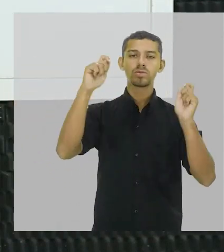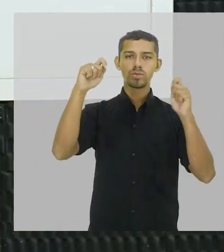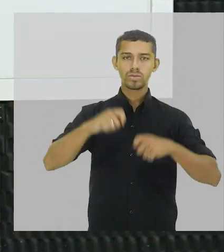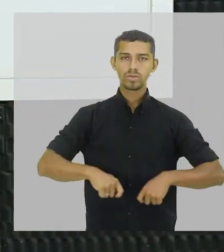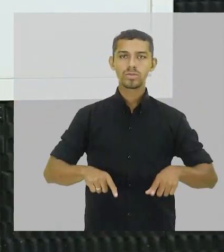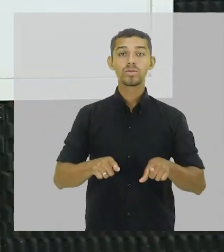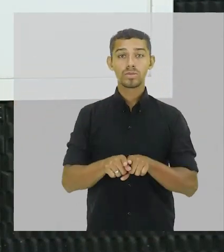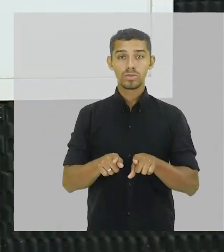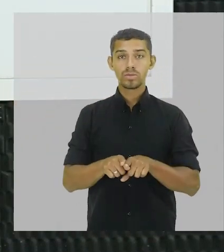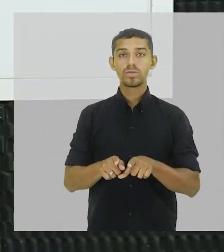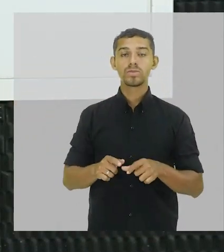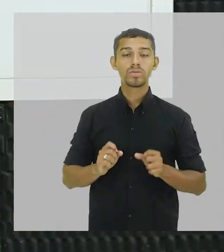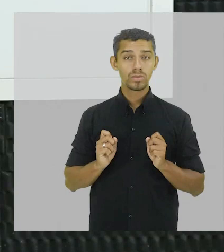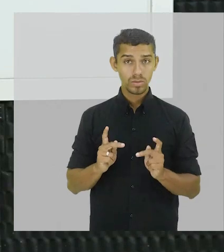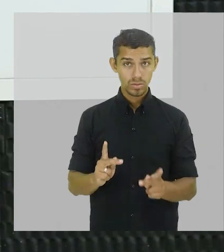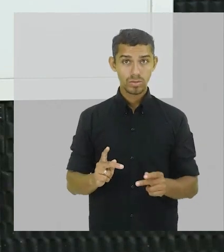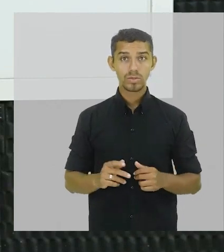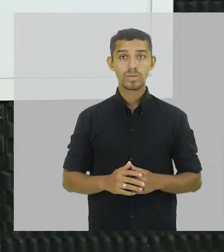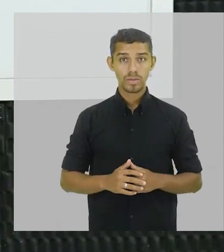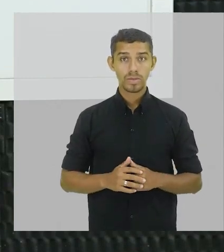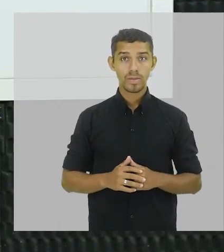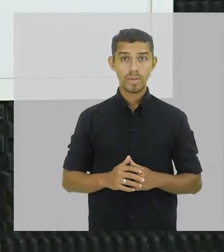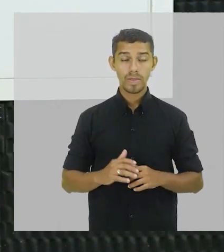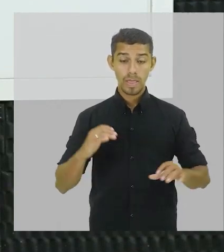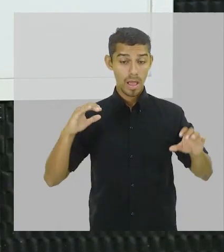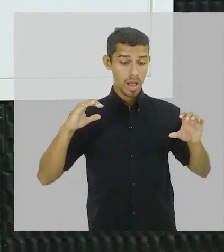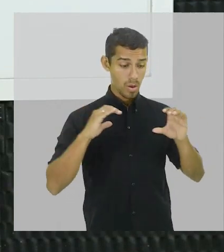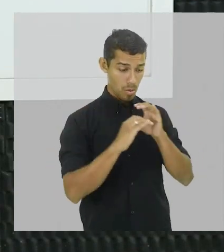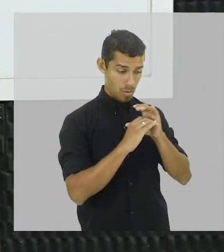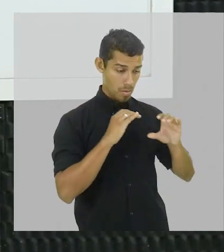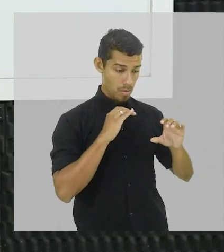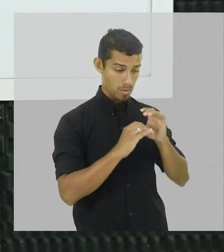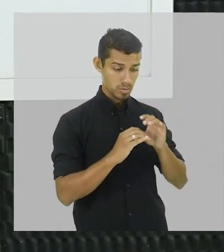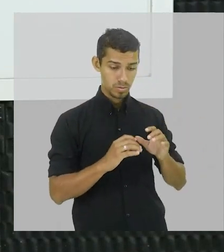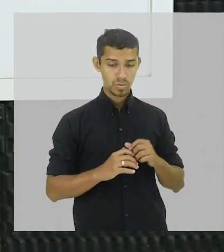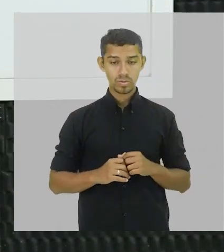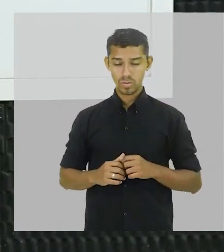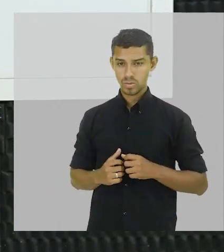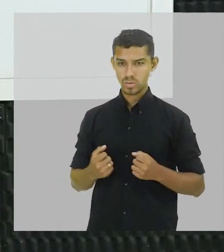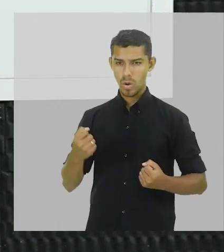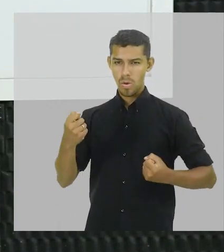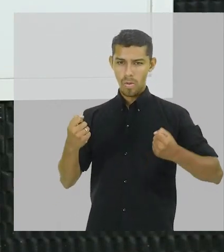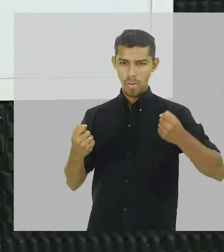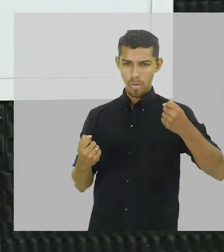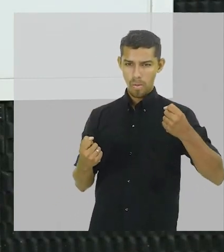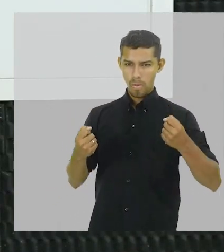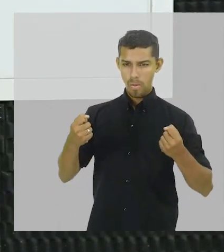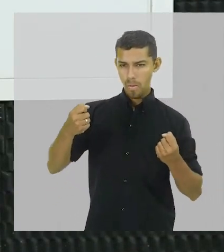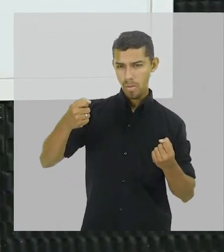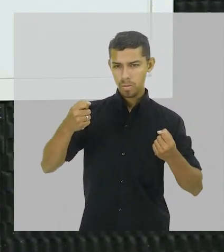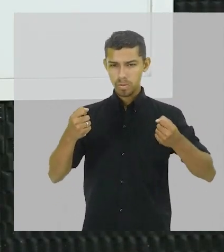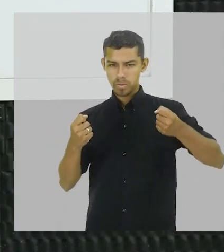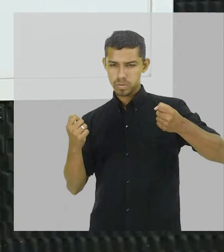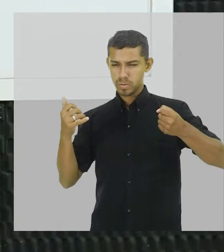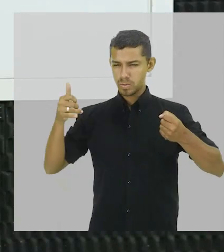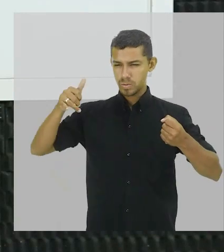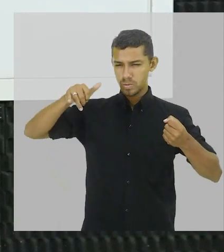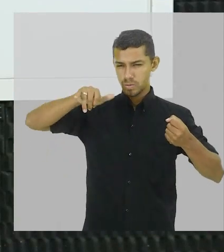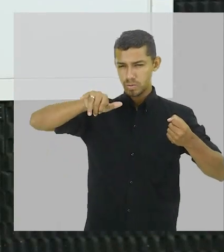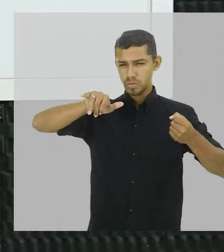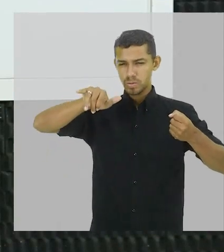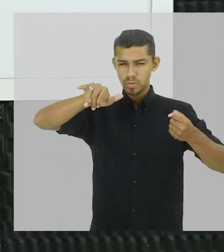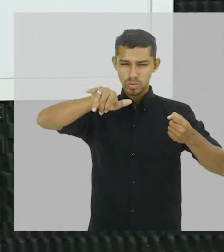Então acontece desta forma. A comunicação que acontece entre o piloto e a torre, por exemplo, certo? Ela também